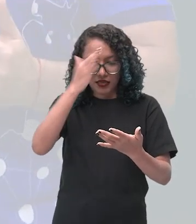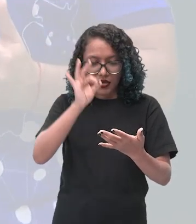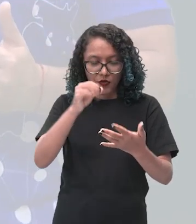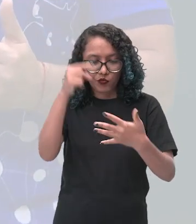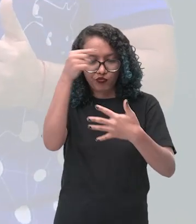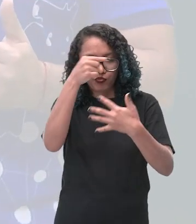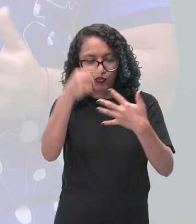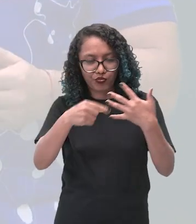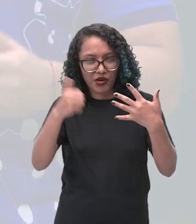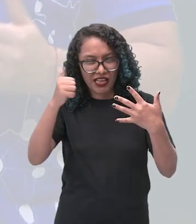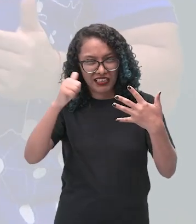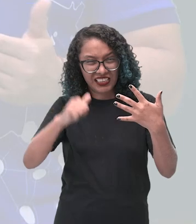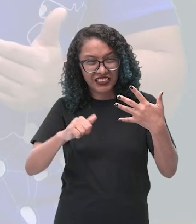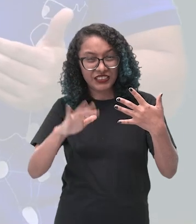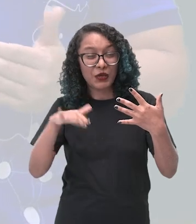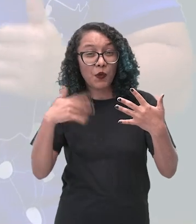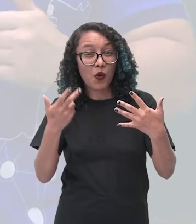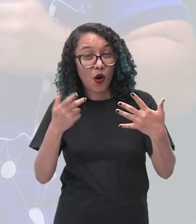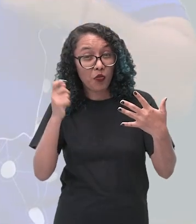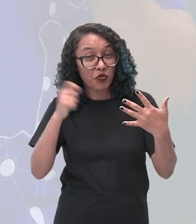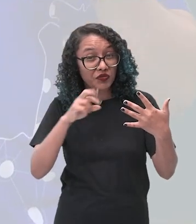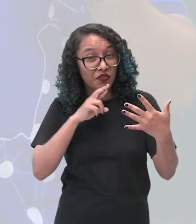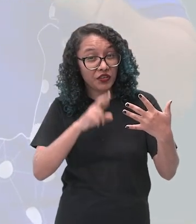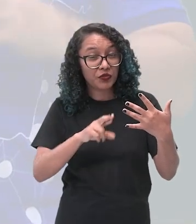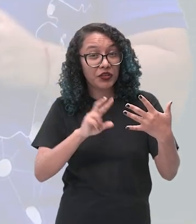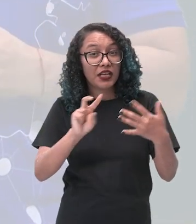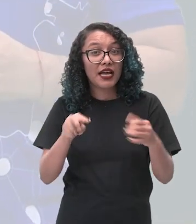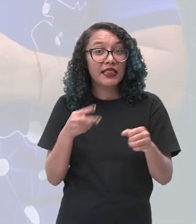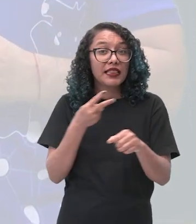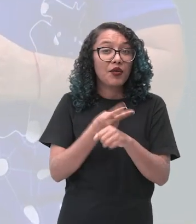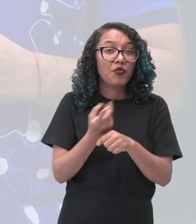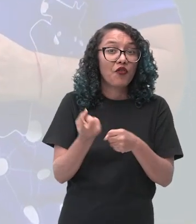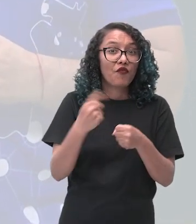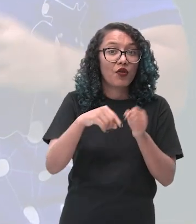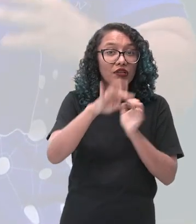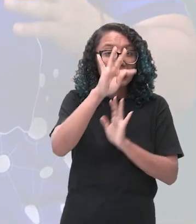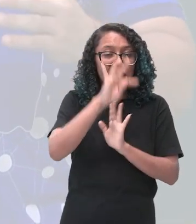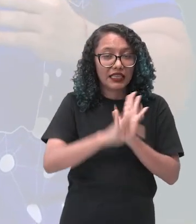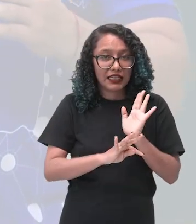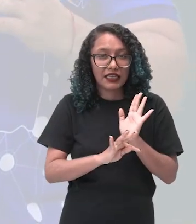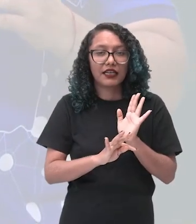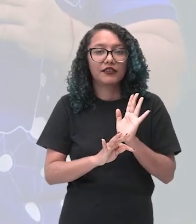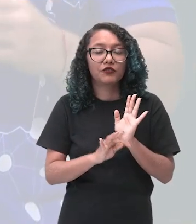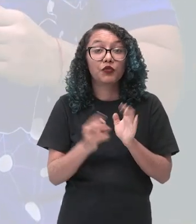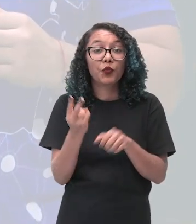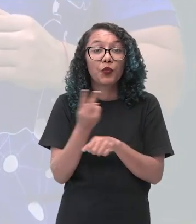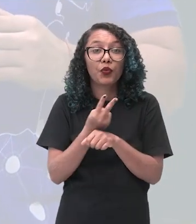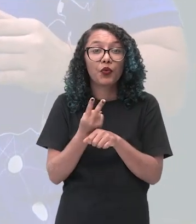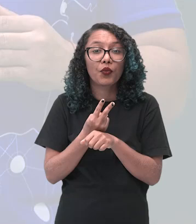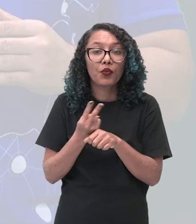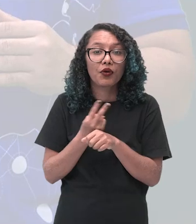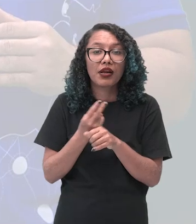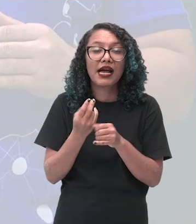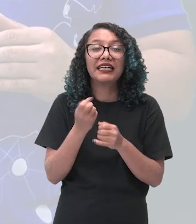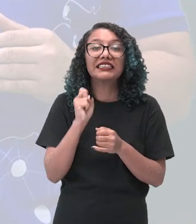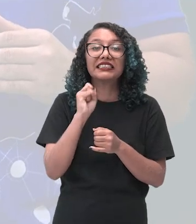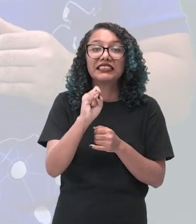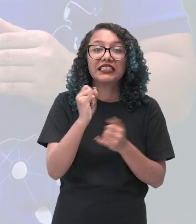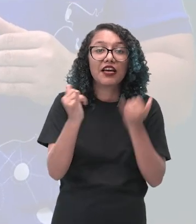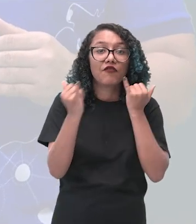possíveis respostas e logo depois você vai correr lá no seu texto para procurar aquela